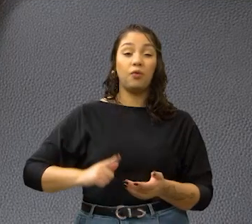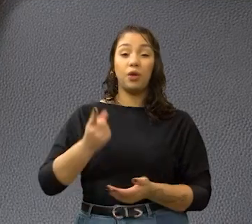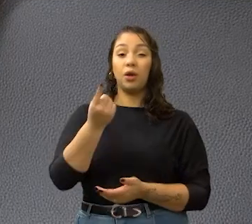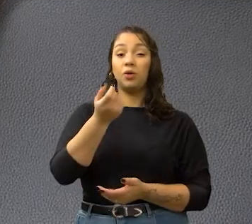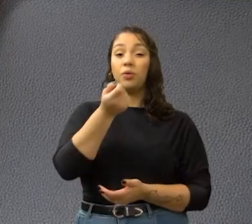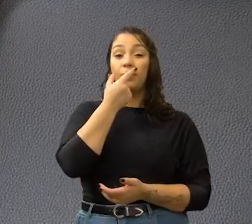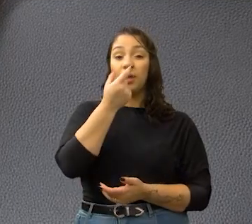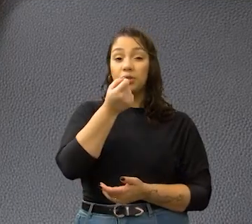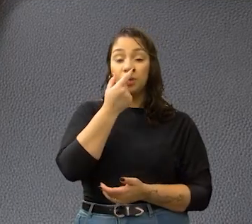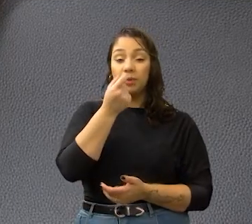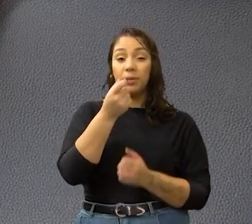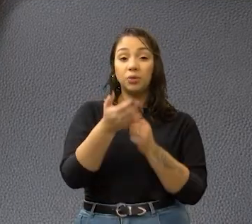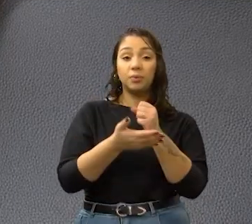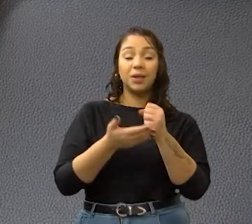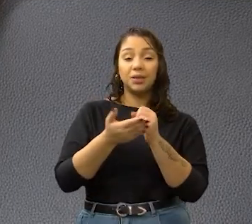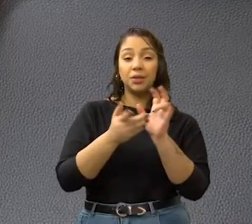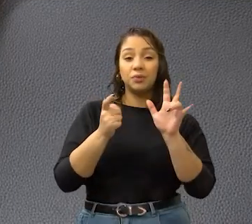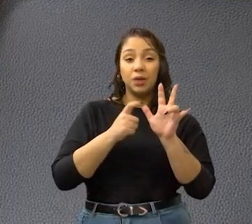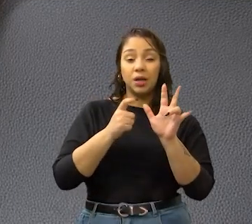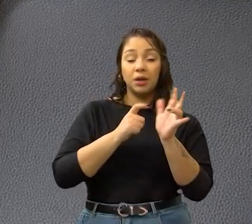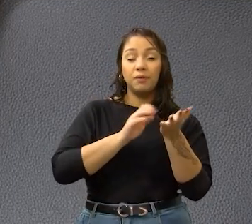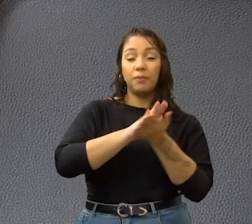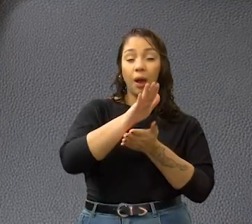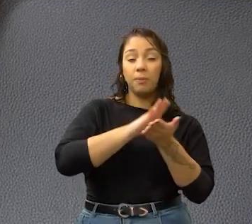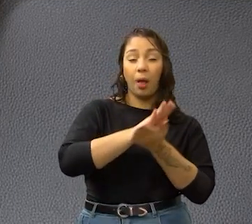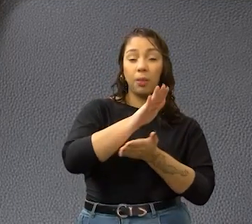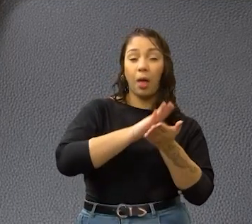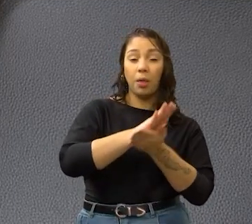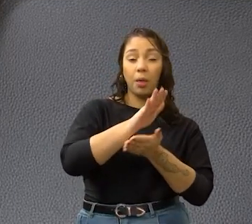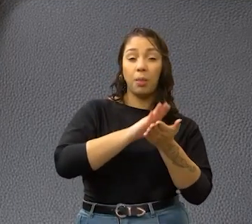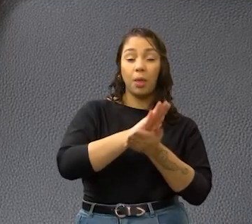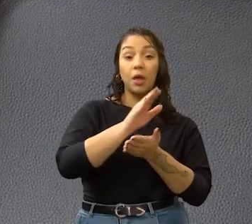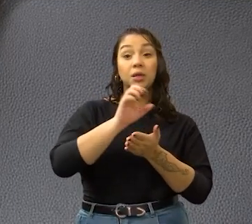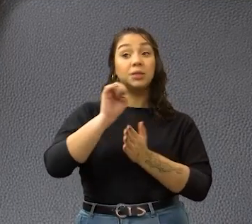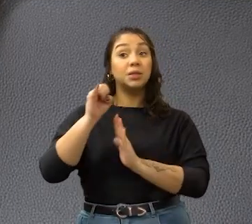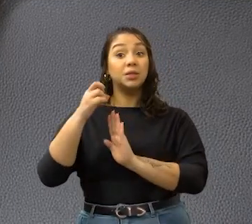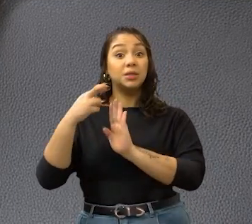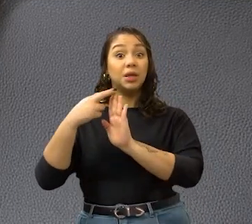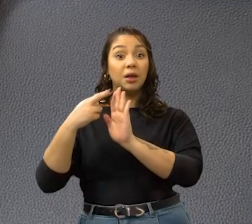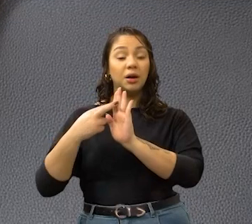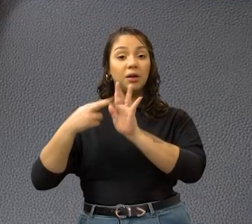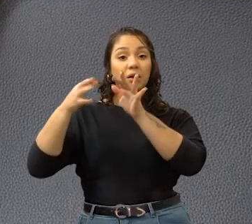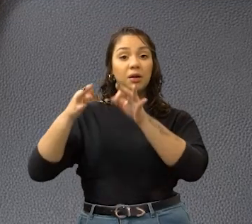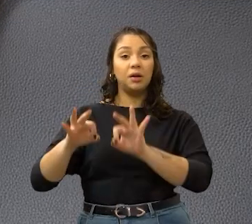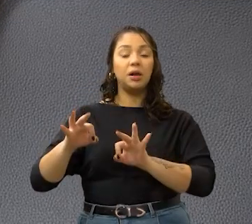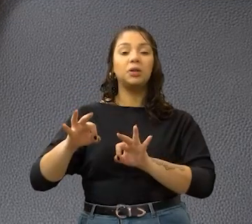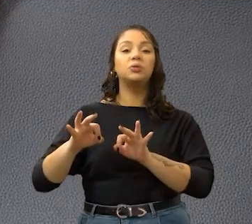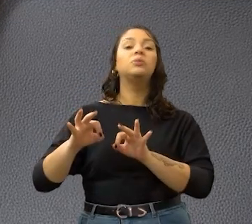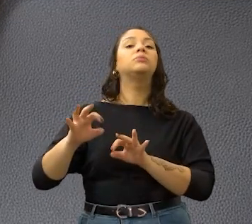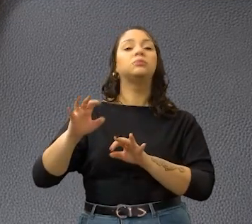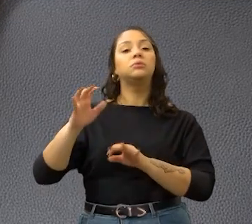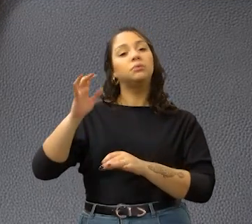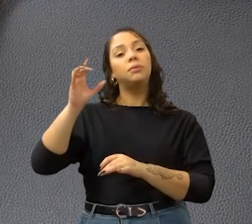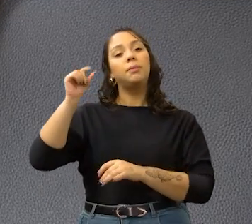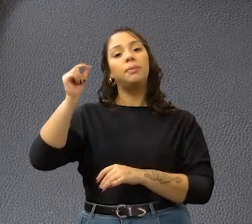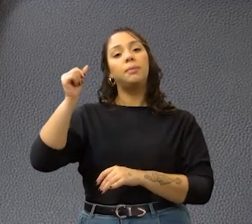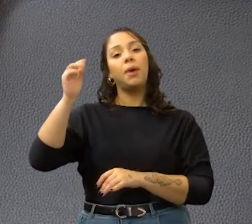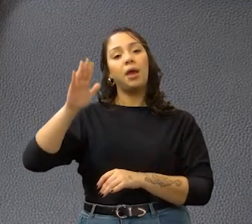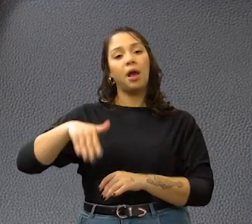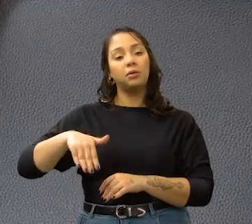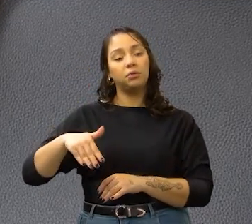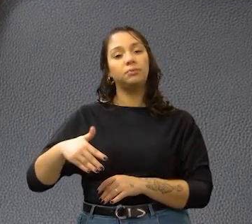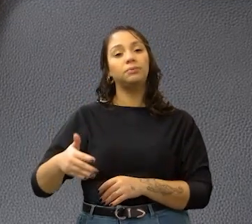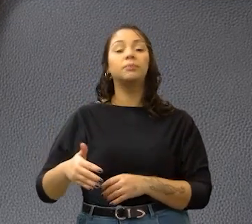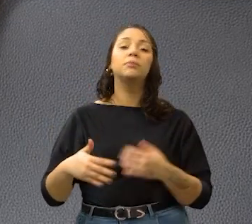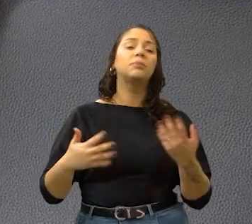Estado com medicamento à base de cannabis está tão alto que se regulamentar fica mais barato. Então, mas a